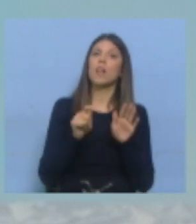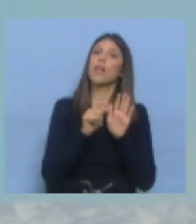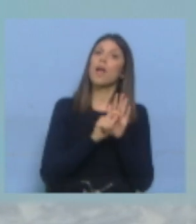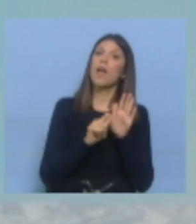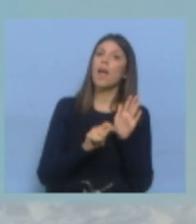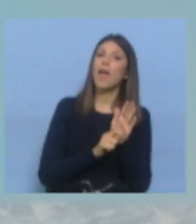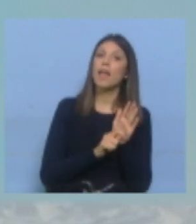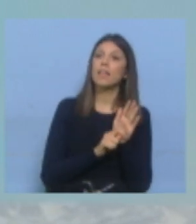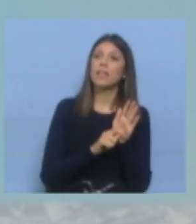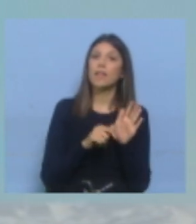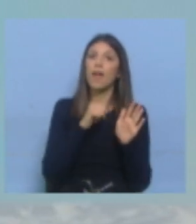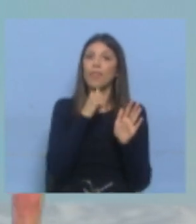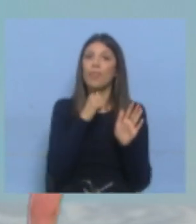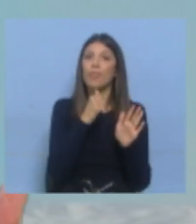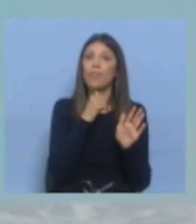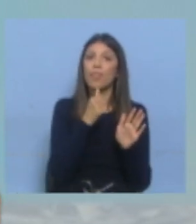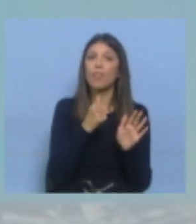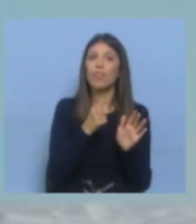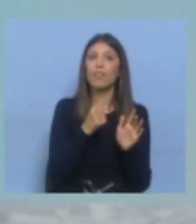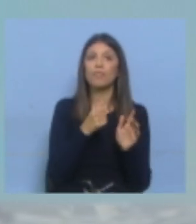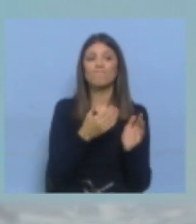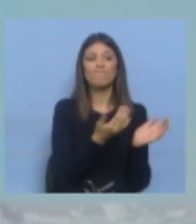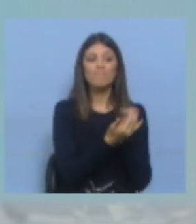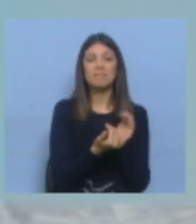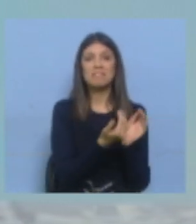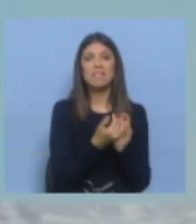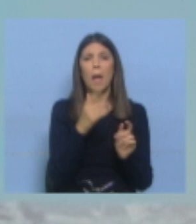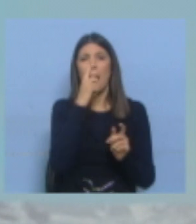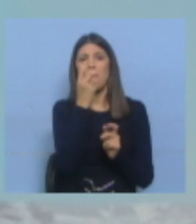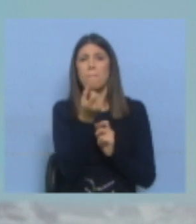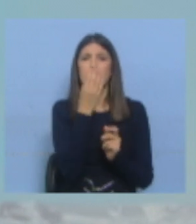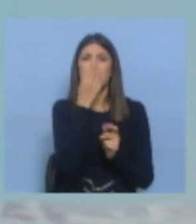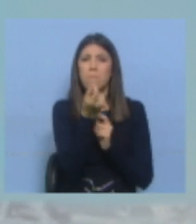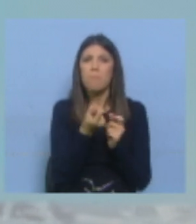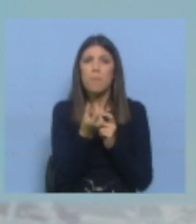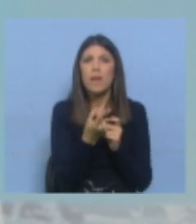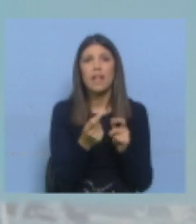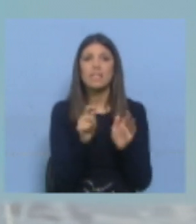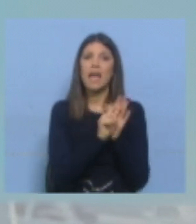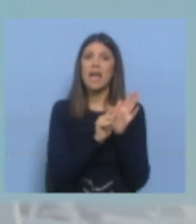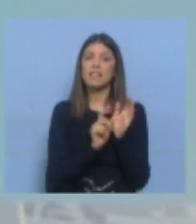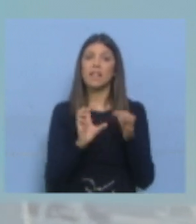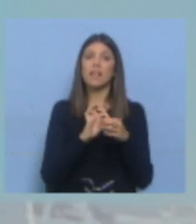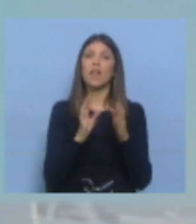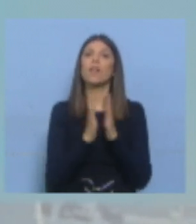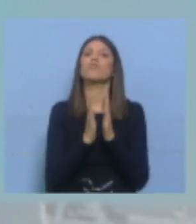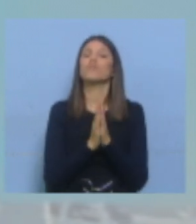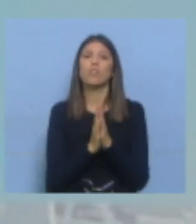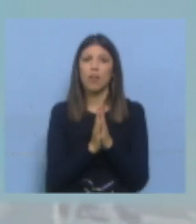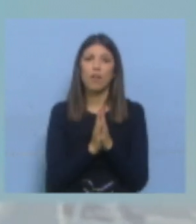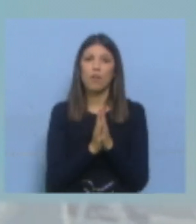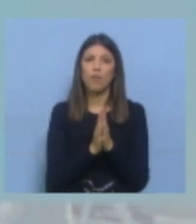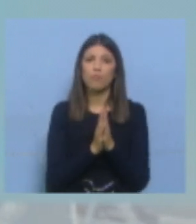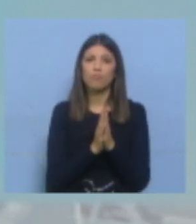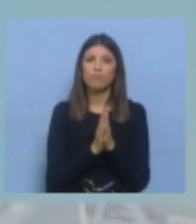âmbito religioso, ou é algo que as religiões nos fazem, nós aqui temos as nossas regras. Como é que se conjuga as